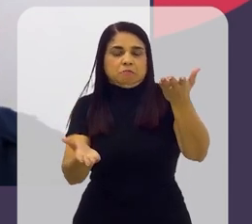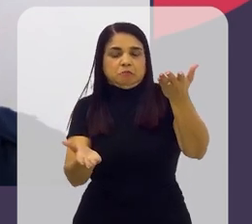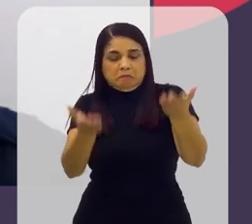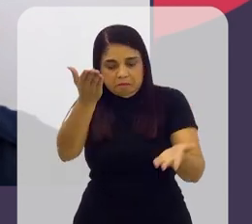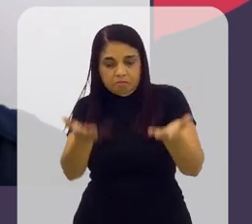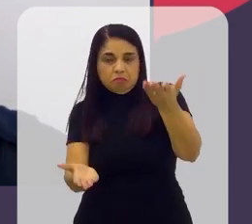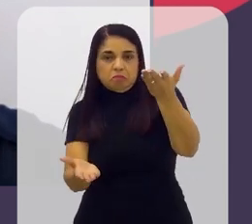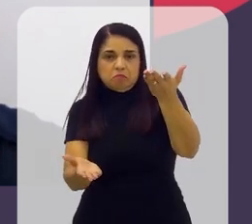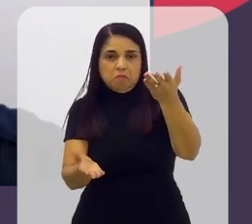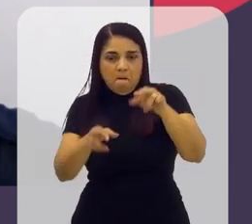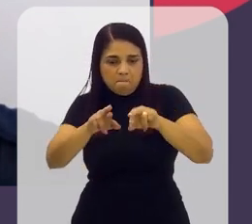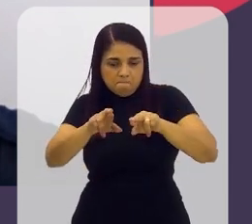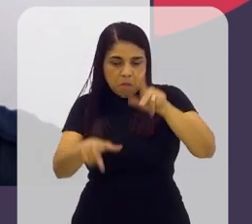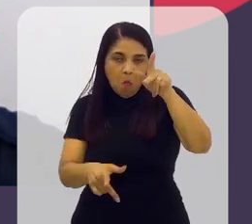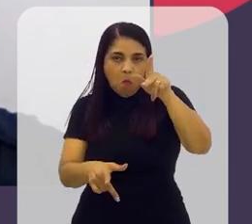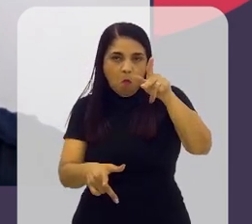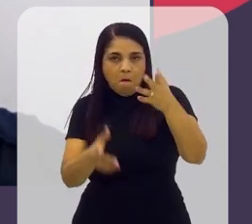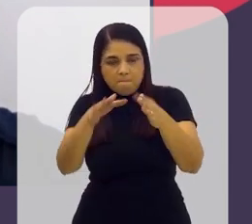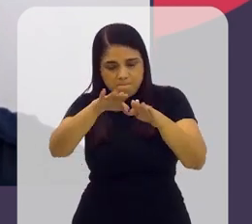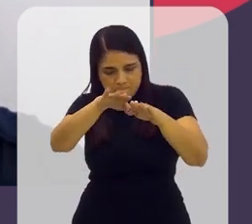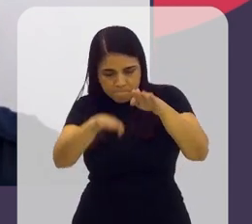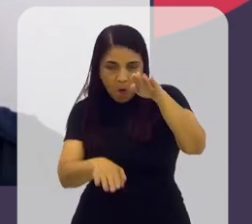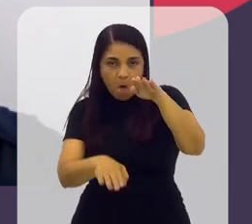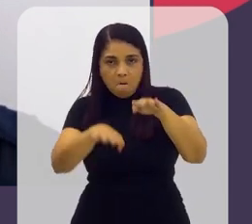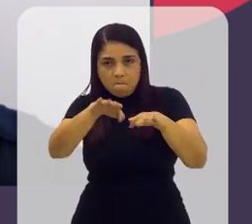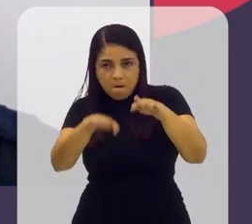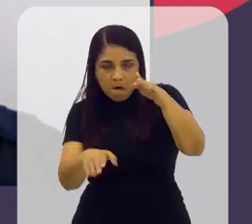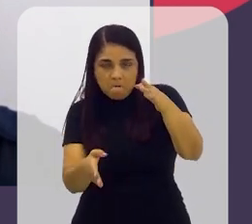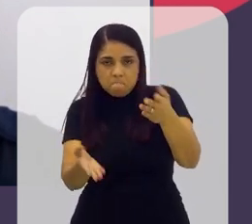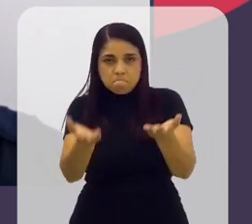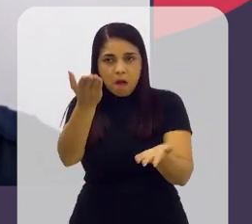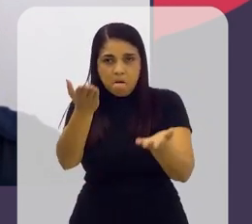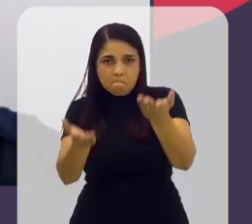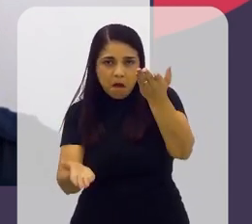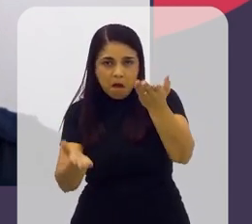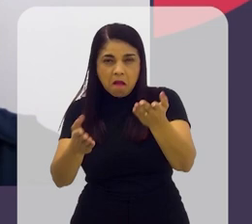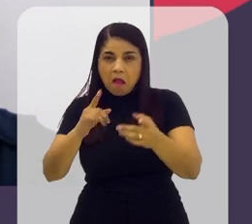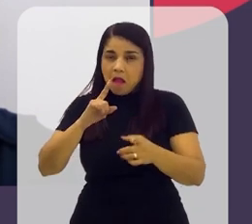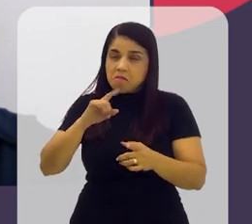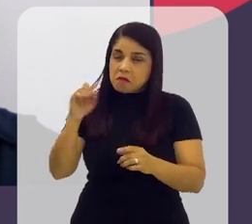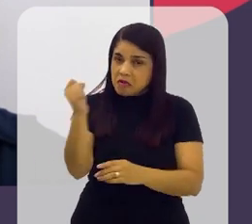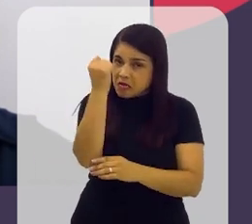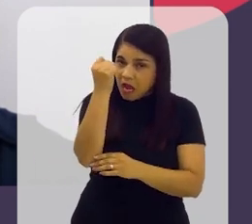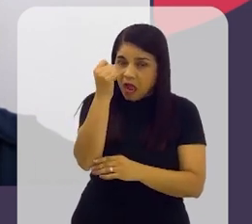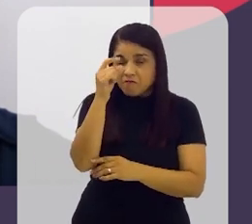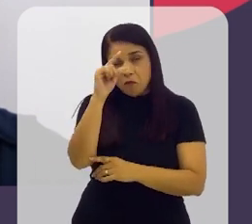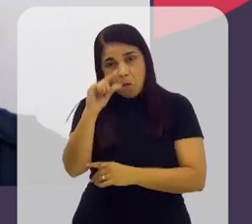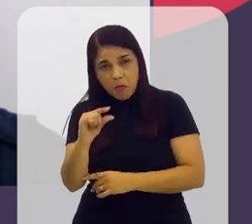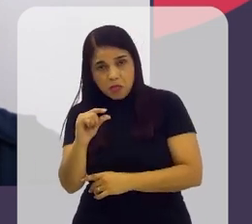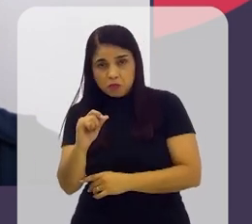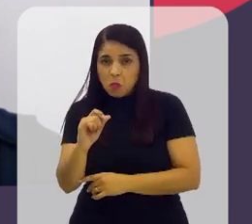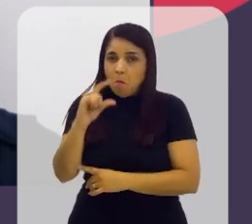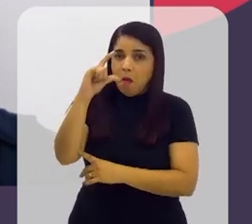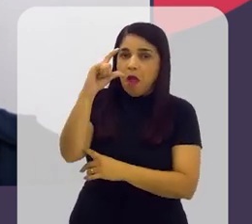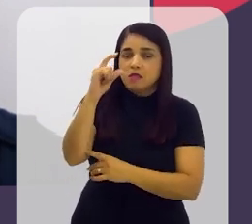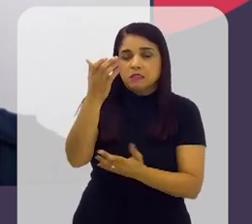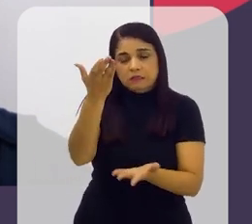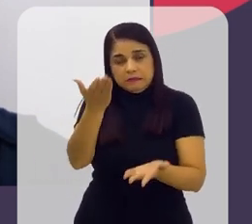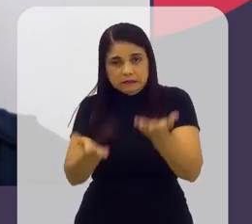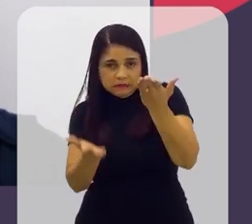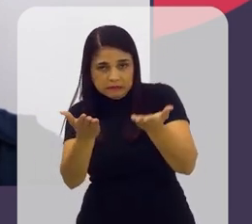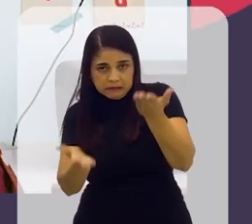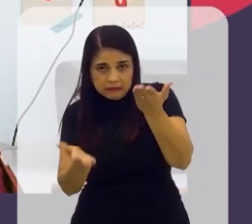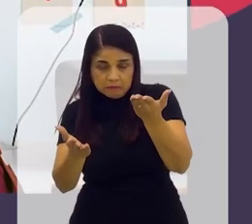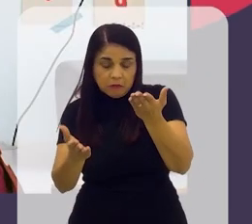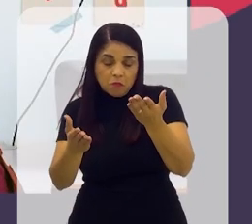Sempre vai haver um desequilíbrio, por mais que isso não seja tão grave, né? Pode ser mais grave, menos grave, mas ela sempre vai desequilibrar